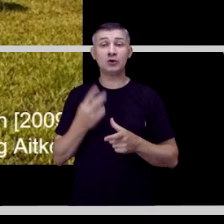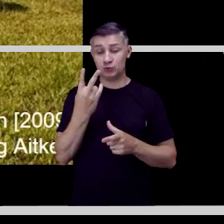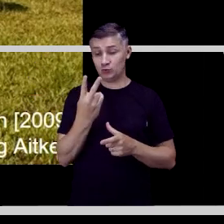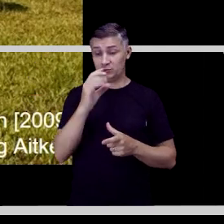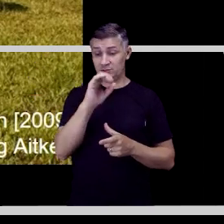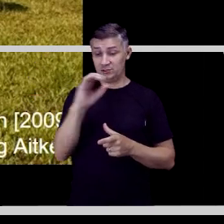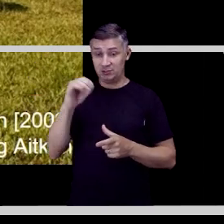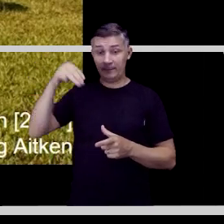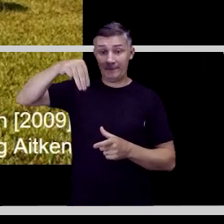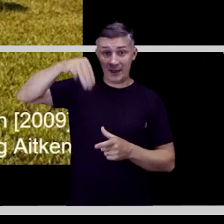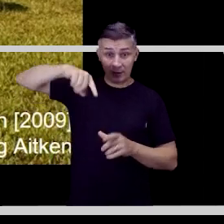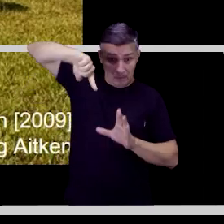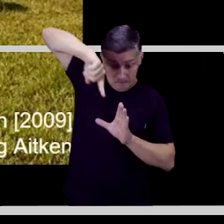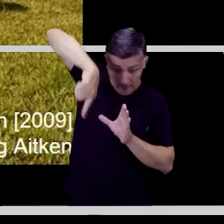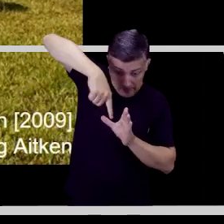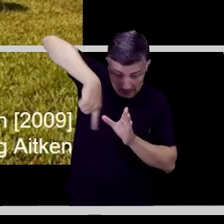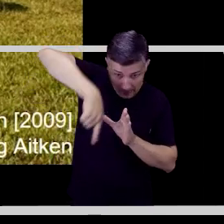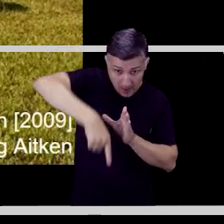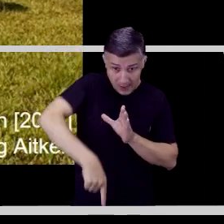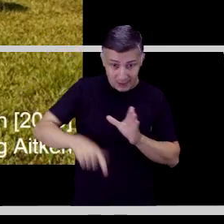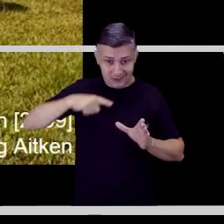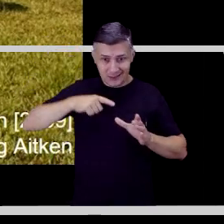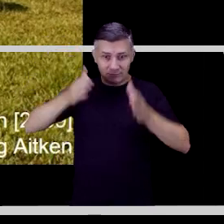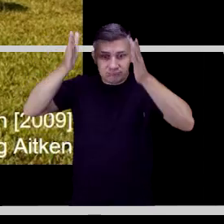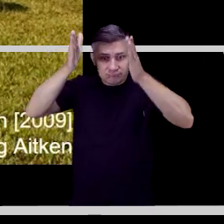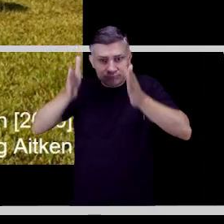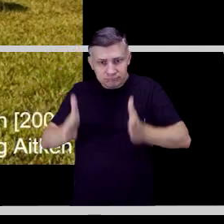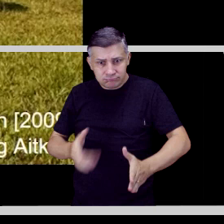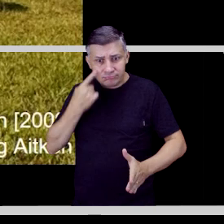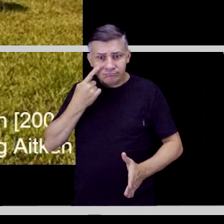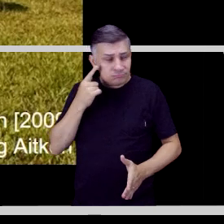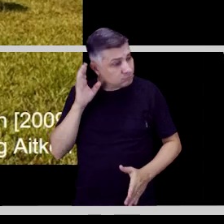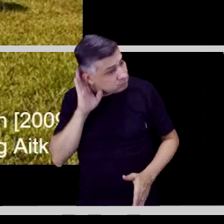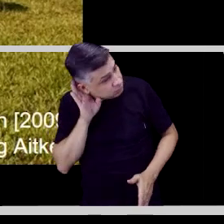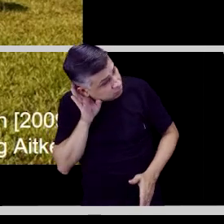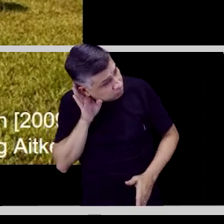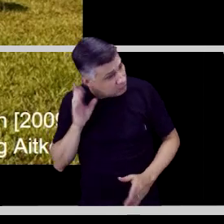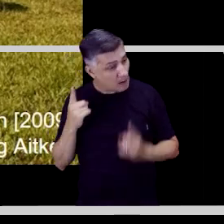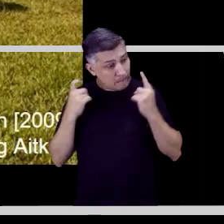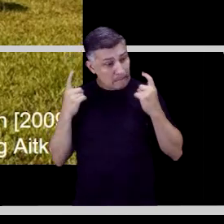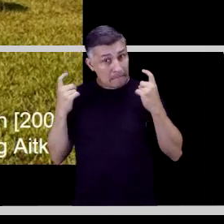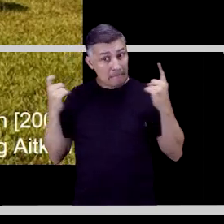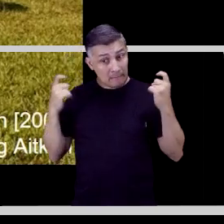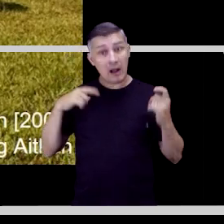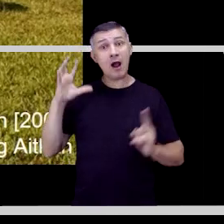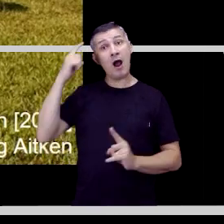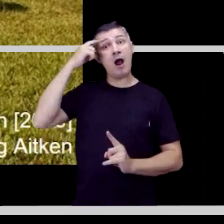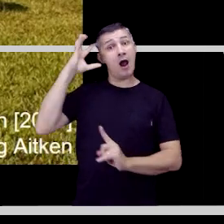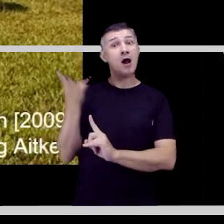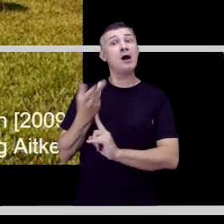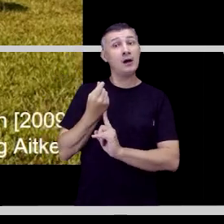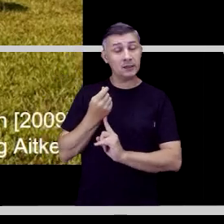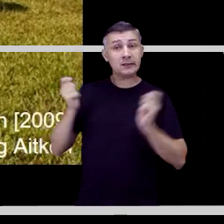seu centro, exatamente onde a gente vê aquela clarabóia, né, alinhado, para captar o som da terra, uma concepção do artista